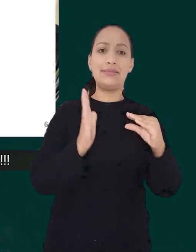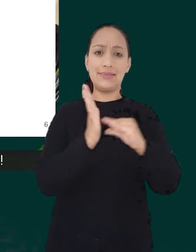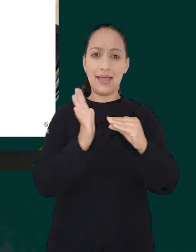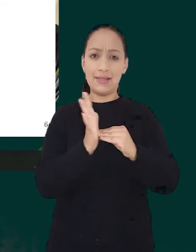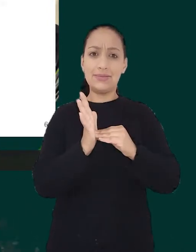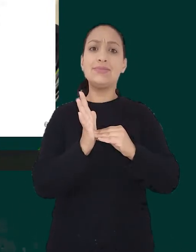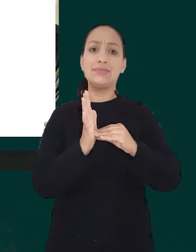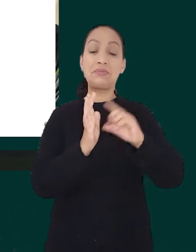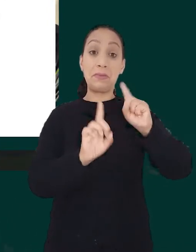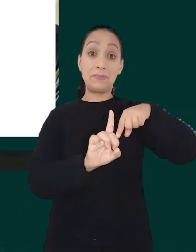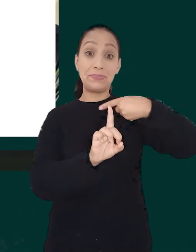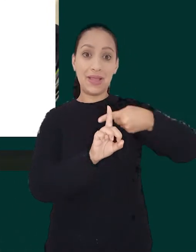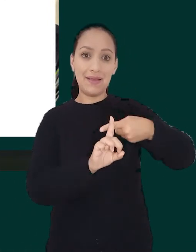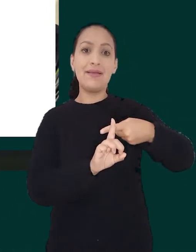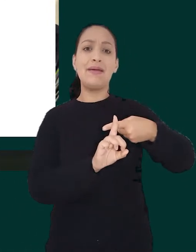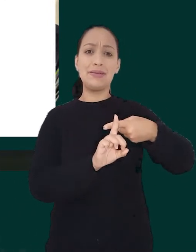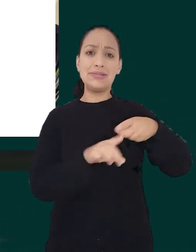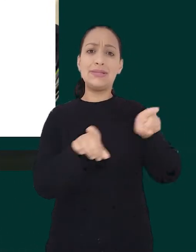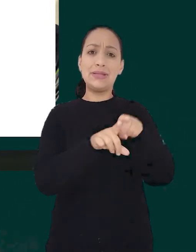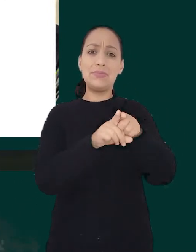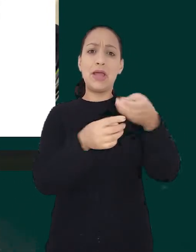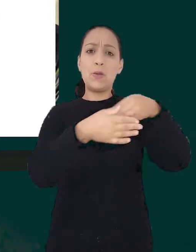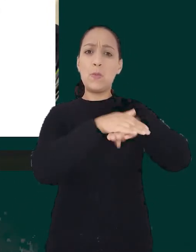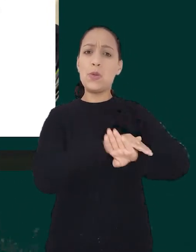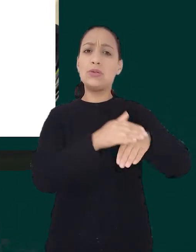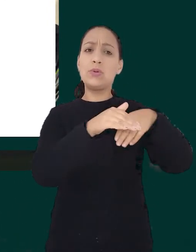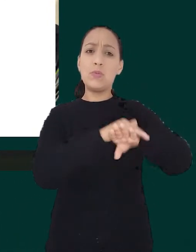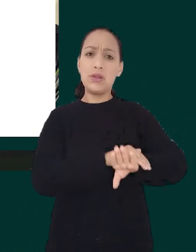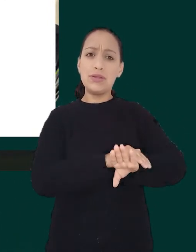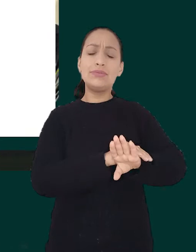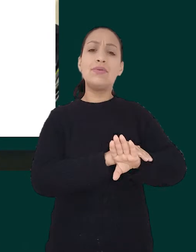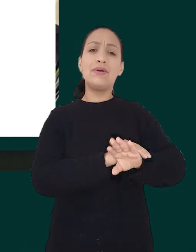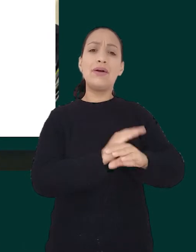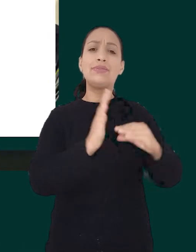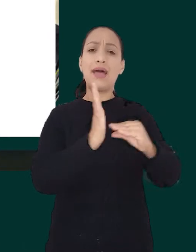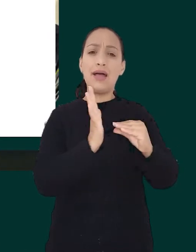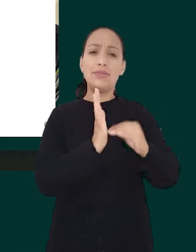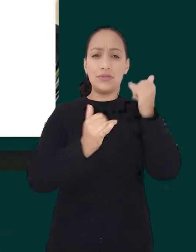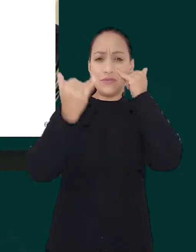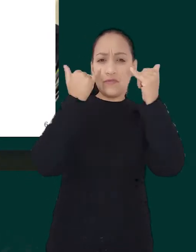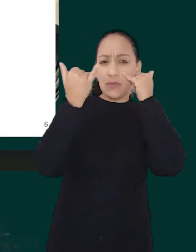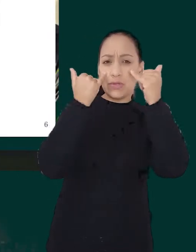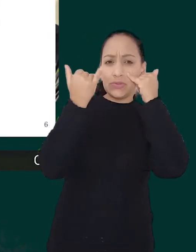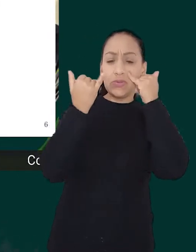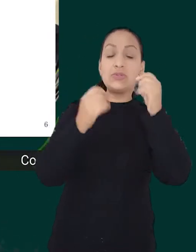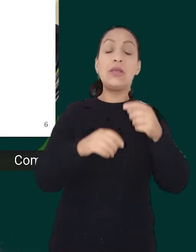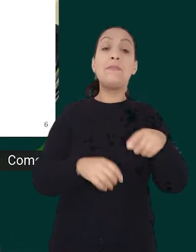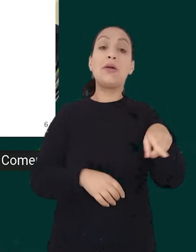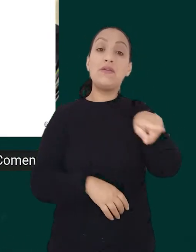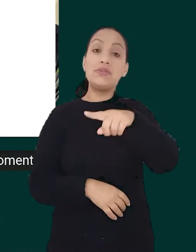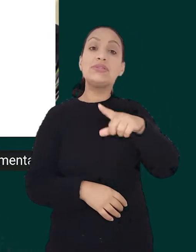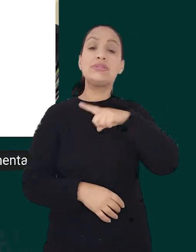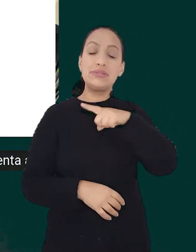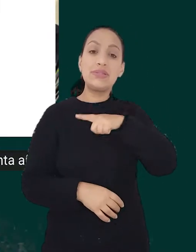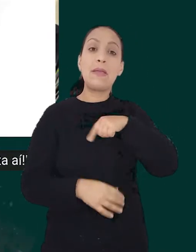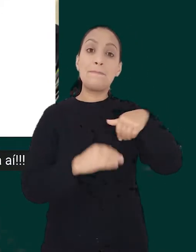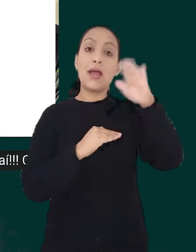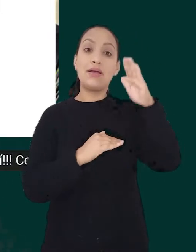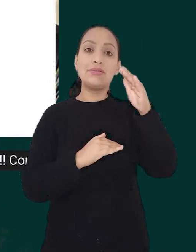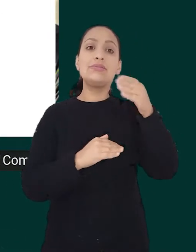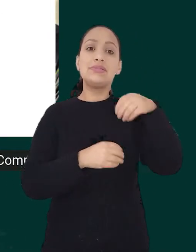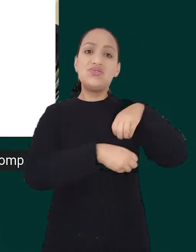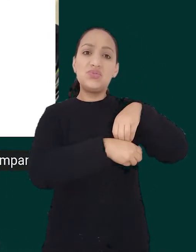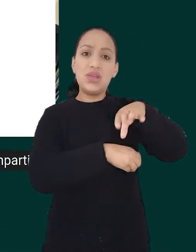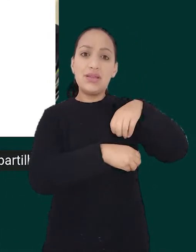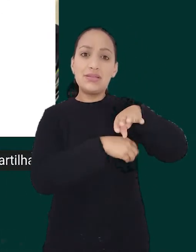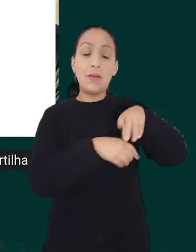só acumulando mais dados para que tu possa, então, continuar tendo mais sugestões. Dentro do jogo não funciona